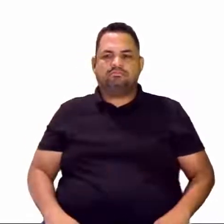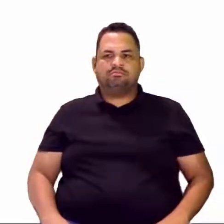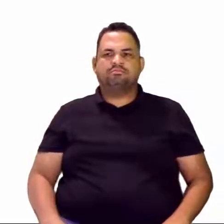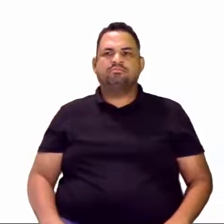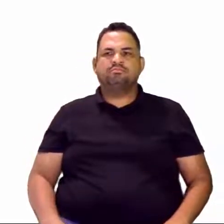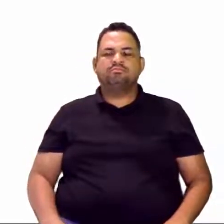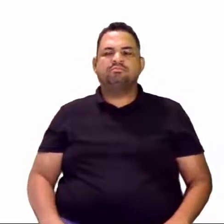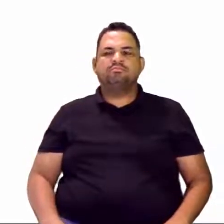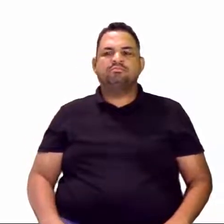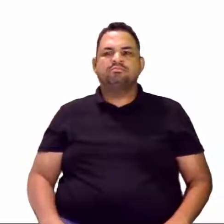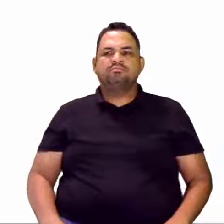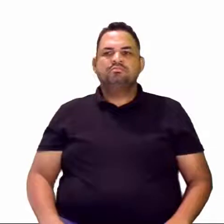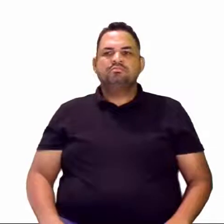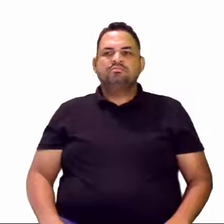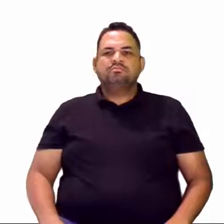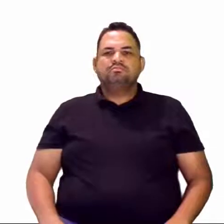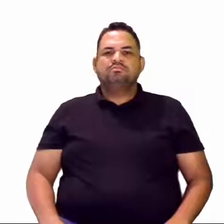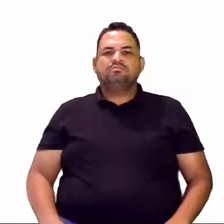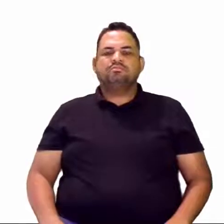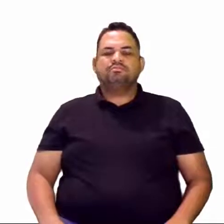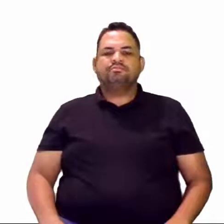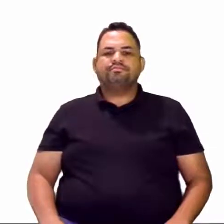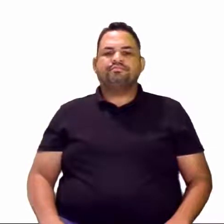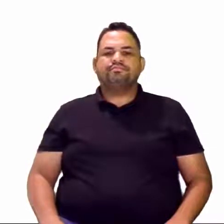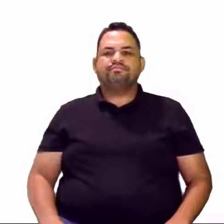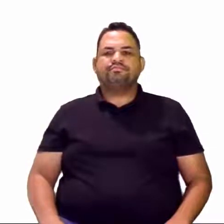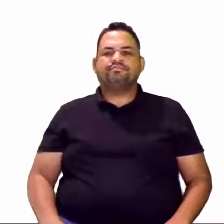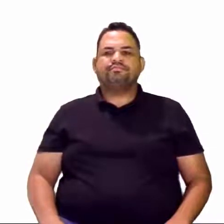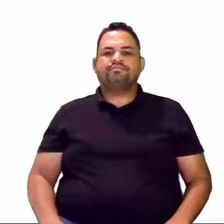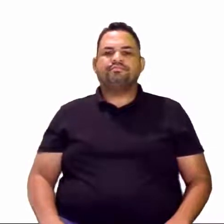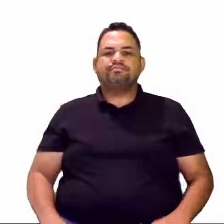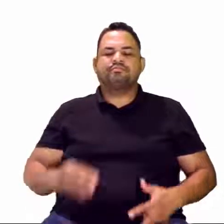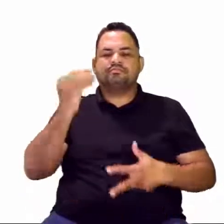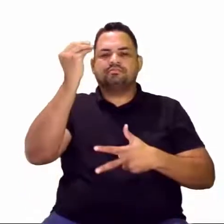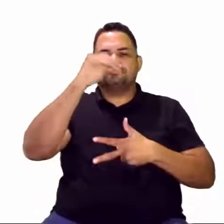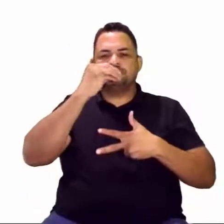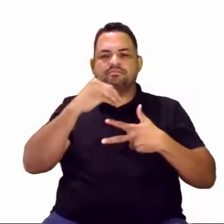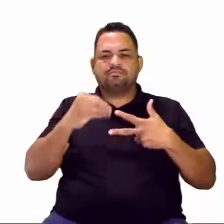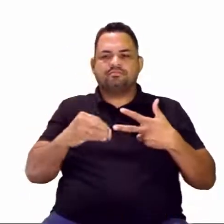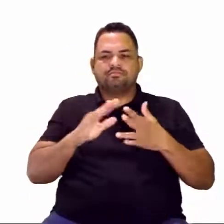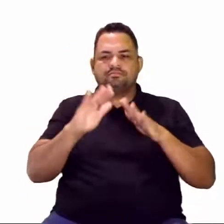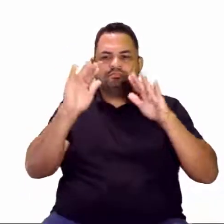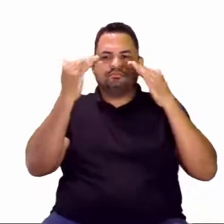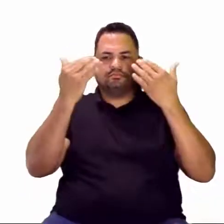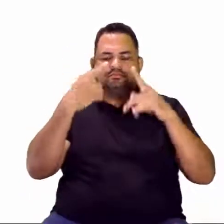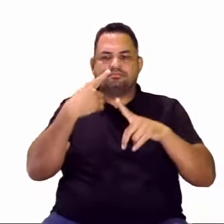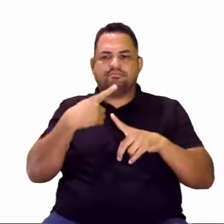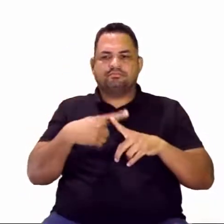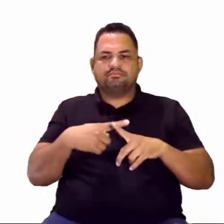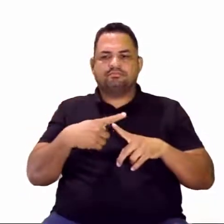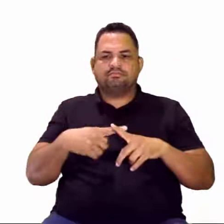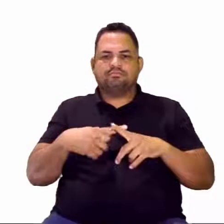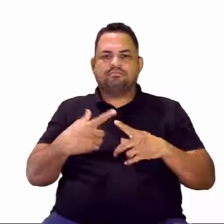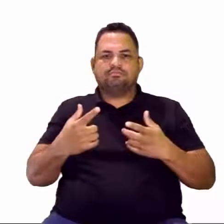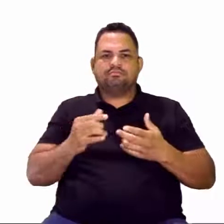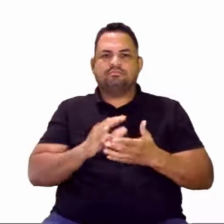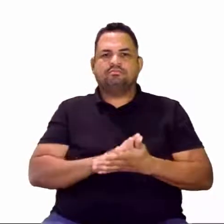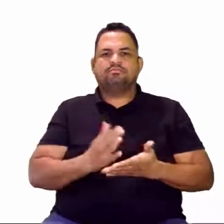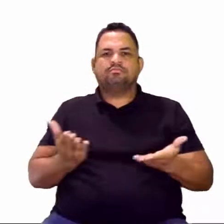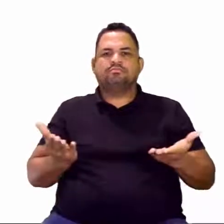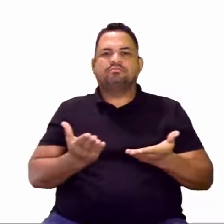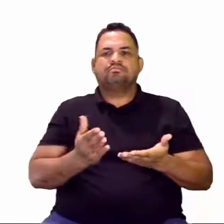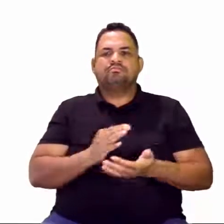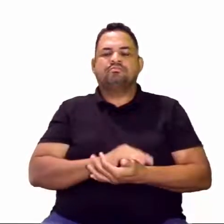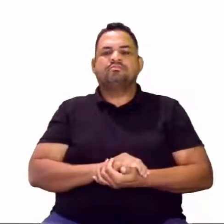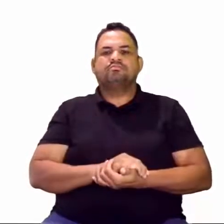Vamos partir agora para o nosso Se Liga no Enem, porque estaremos